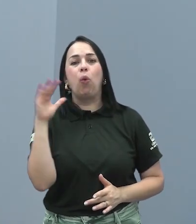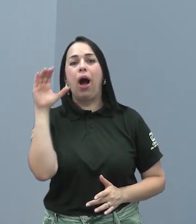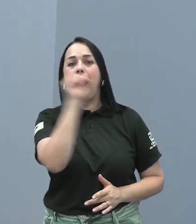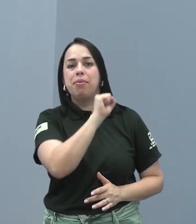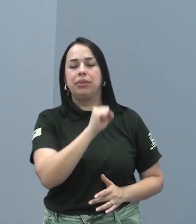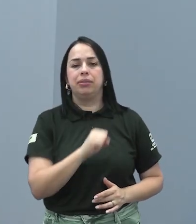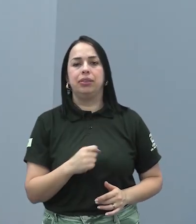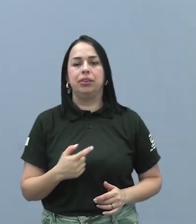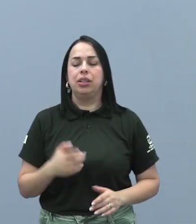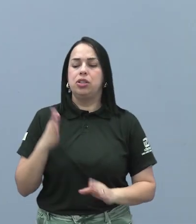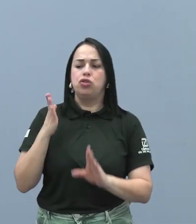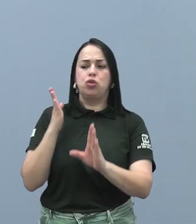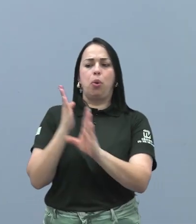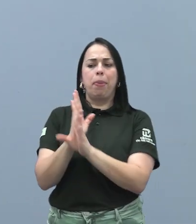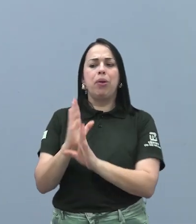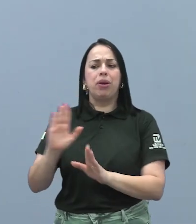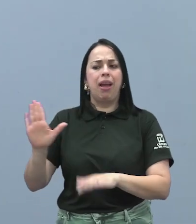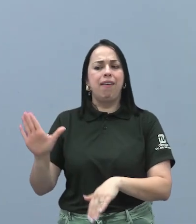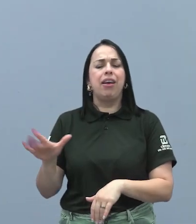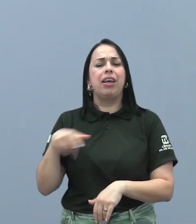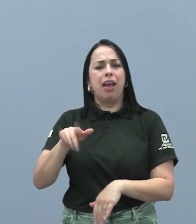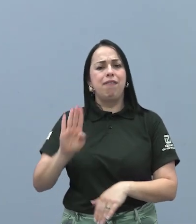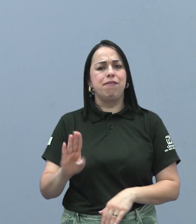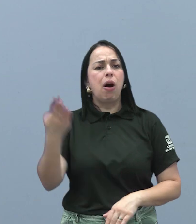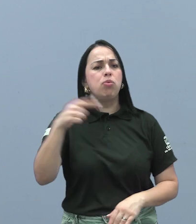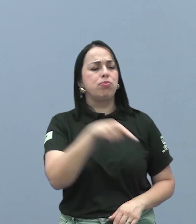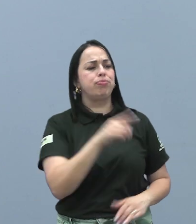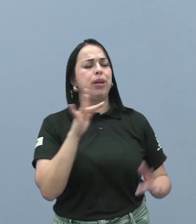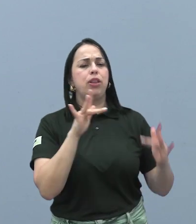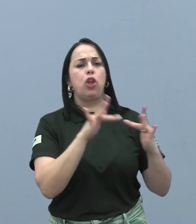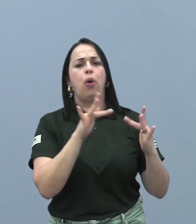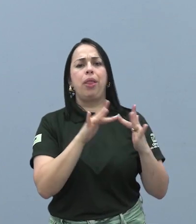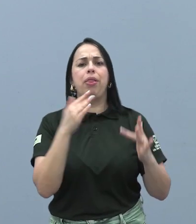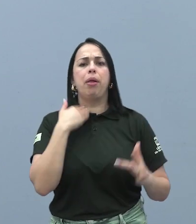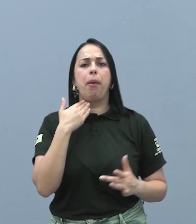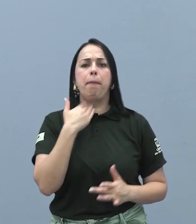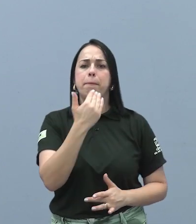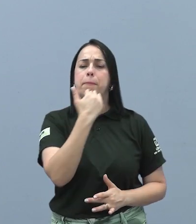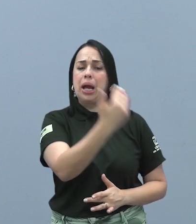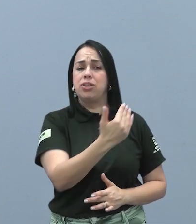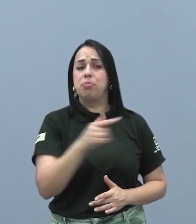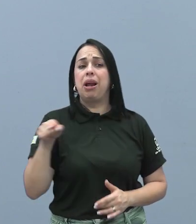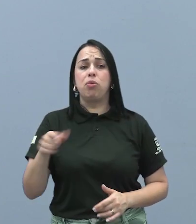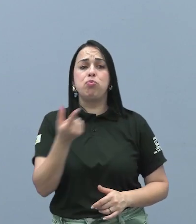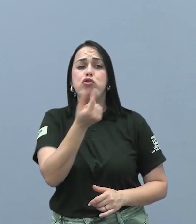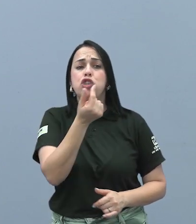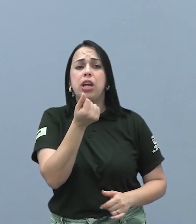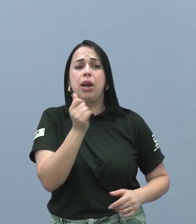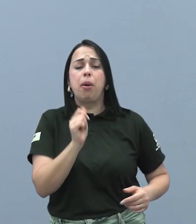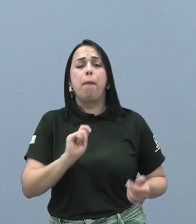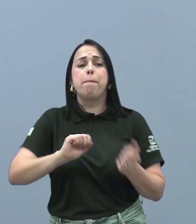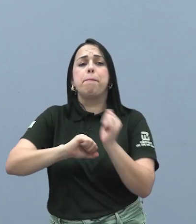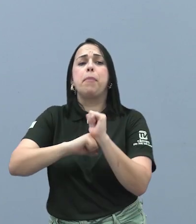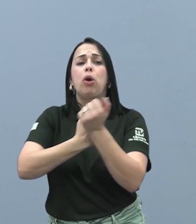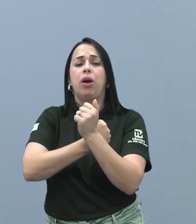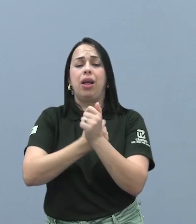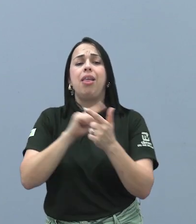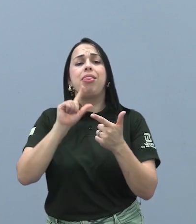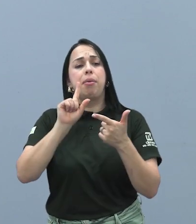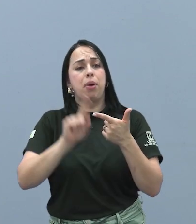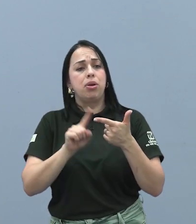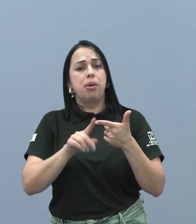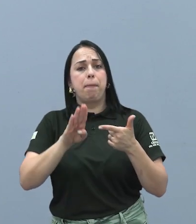mais rápido possível. Identificou isso, entre em contato com o seu banco e peça para fazer o bloqueio. Segundo